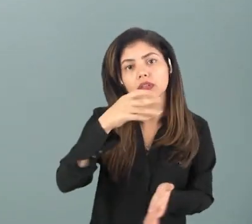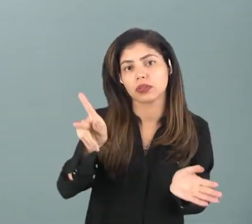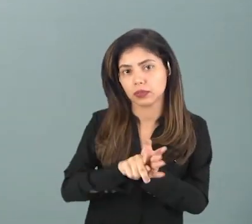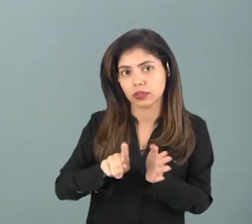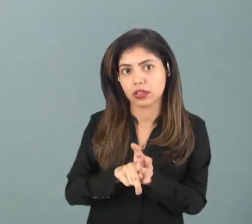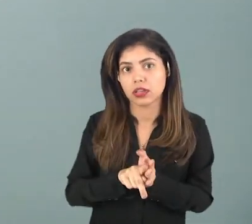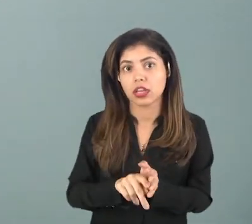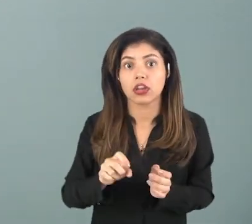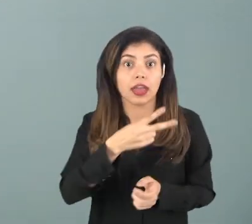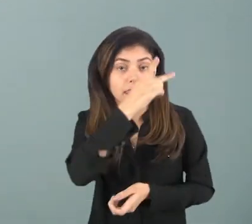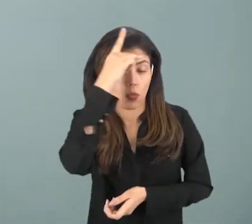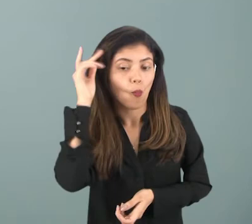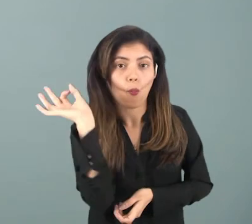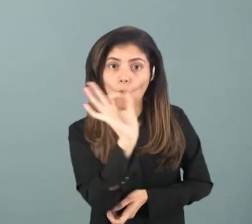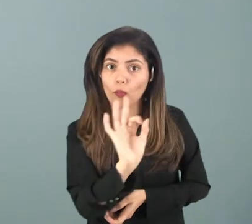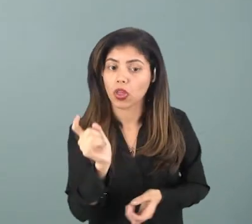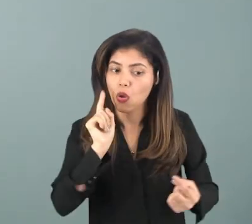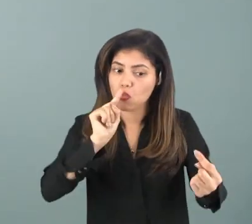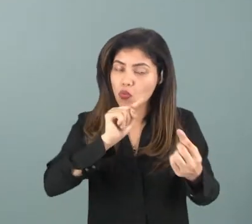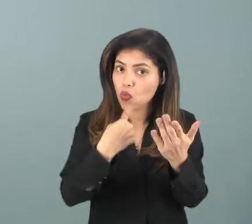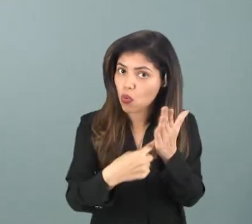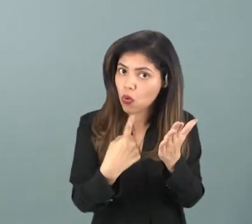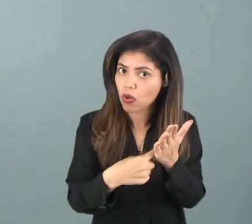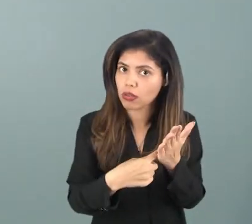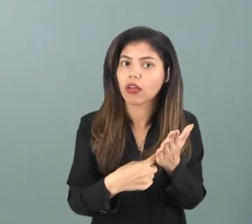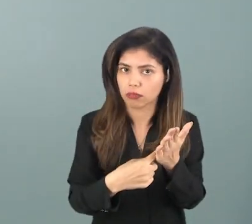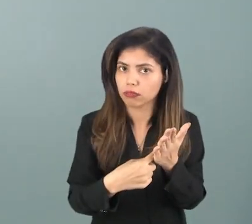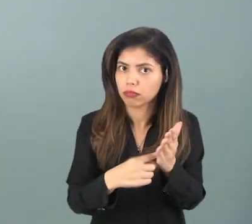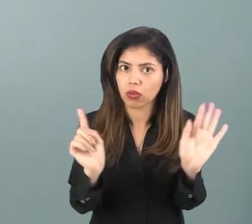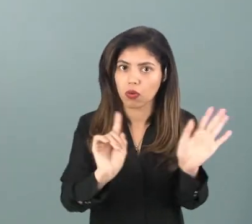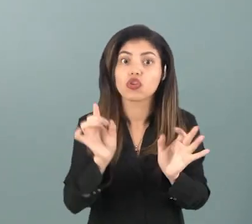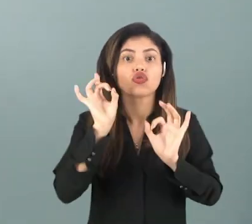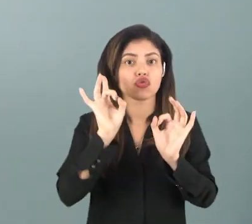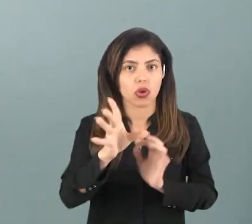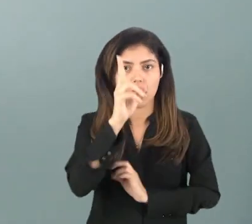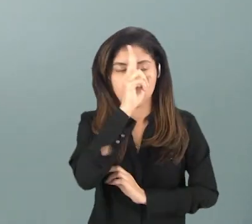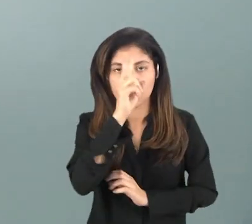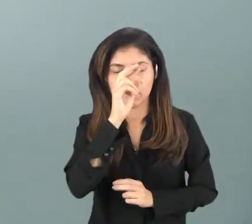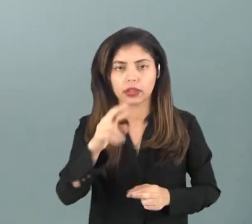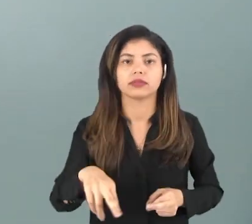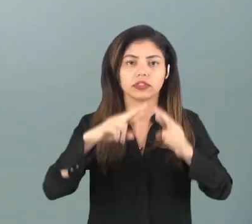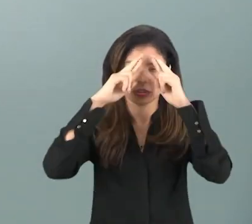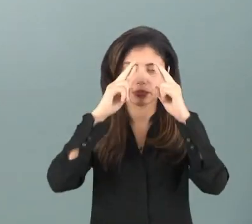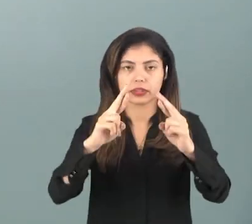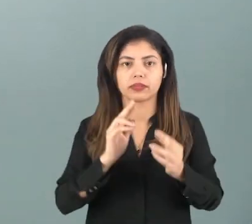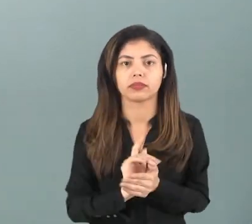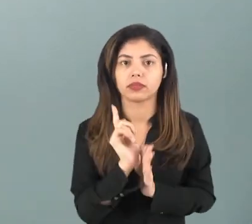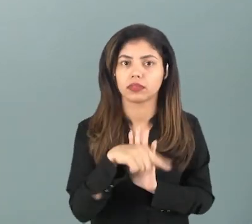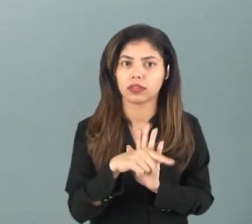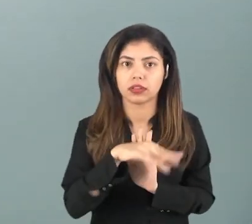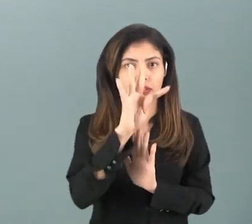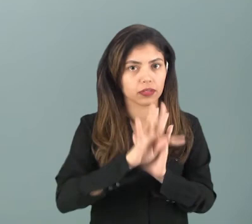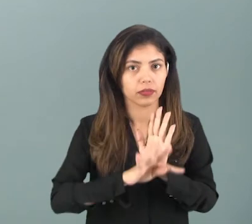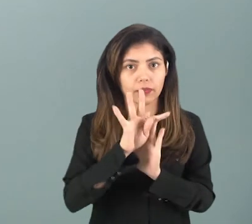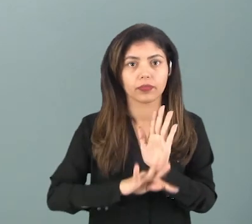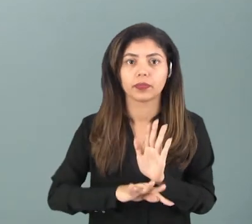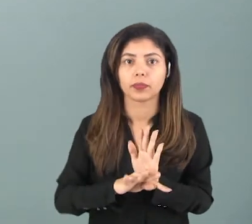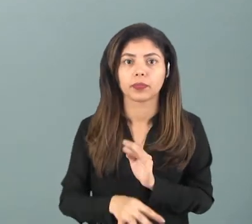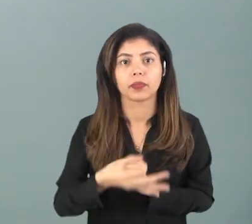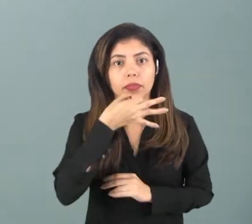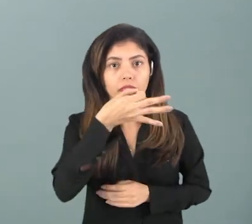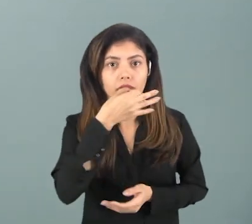concordar com ela ou não. Somente lembrar de respeitar, tá? Então hoje o nosso gênero textual é esse, artigo de